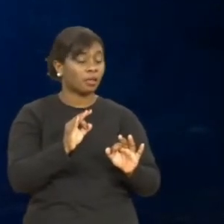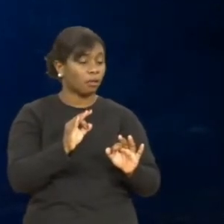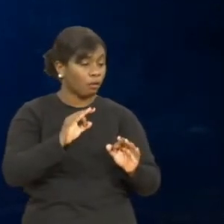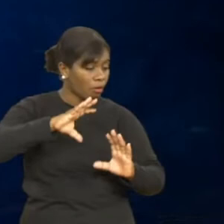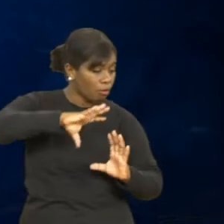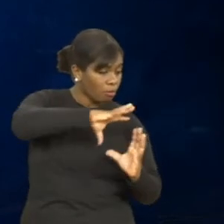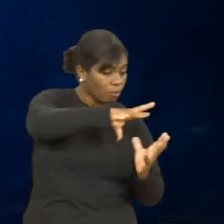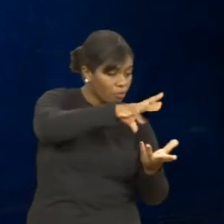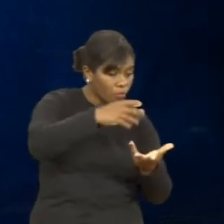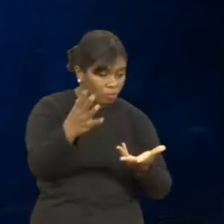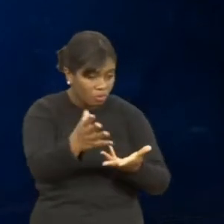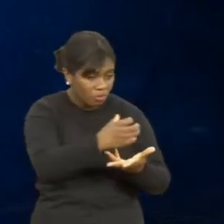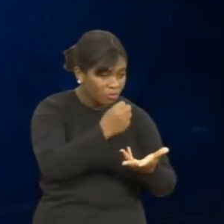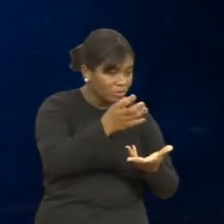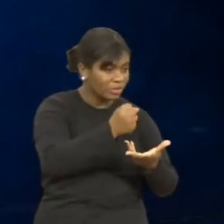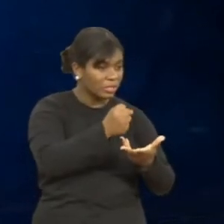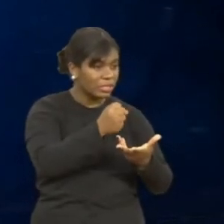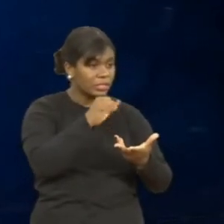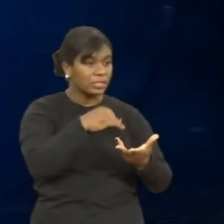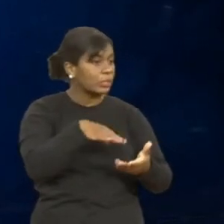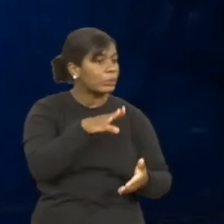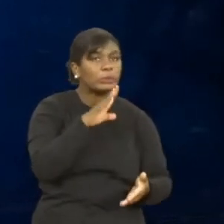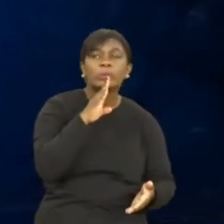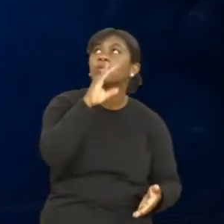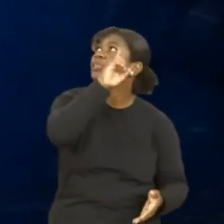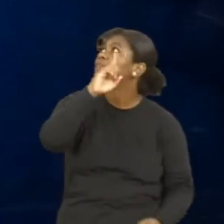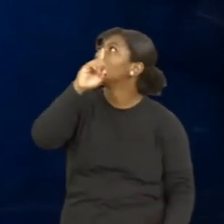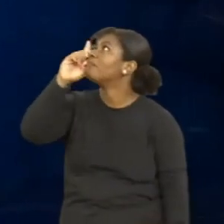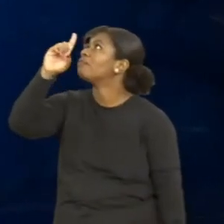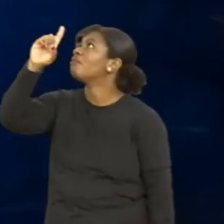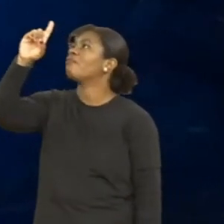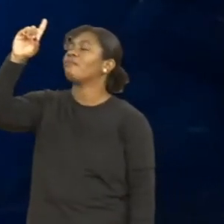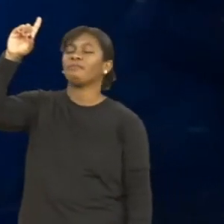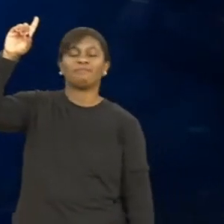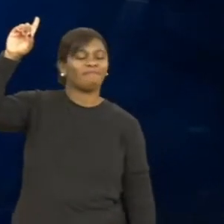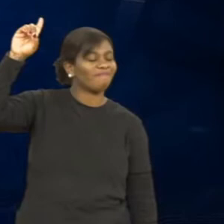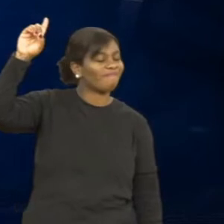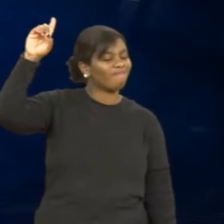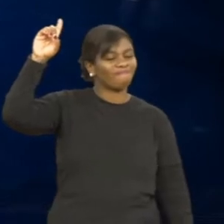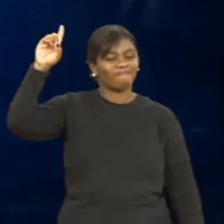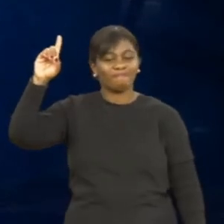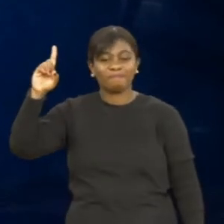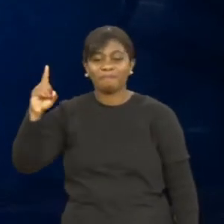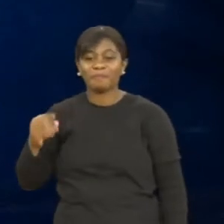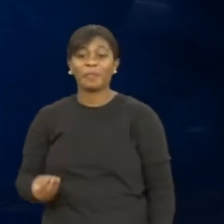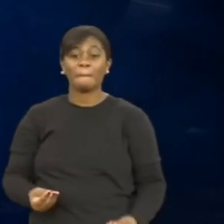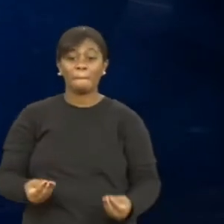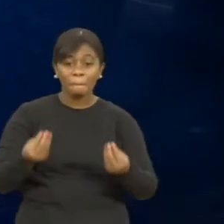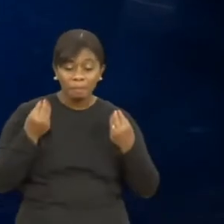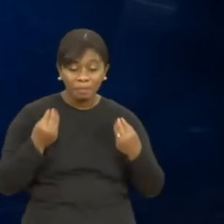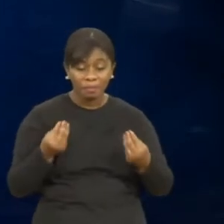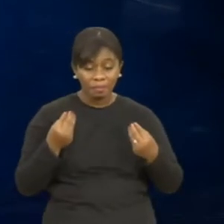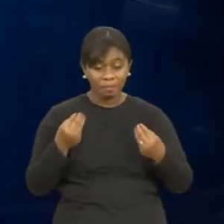adianta. Se eu não te conhecer. Se eu não te conhecer. De que vale toda a